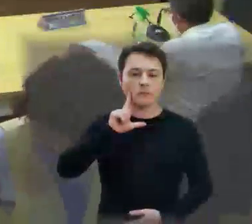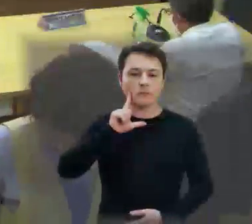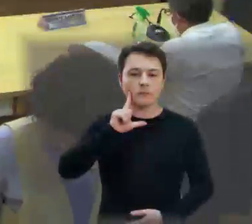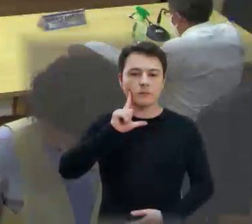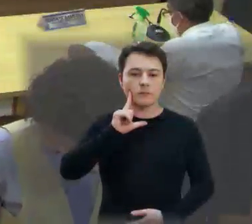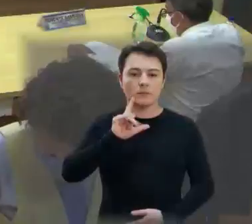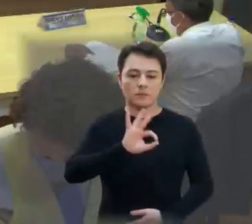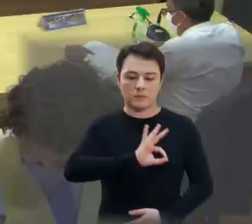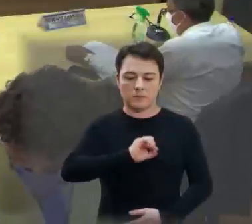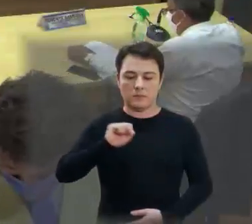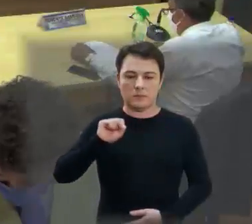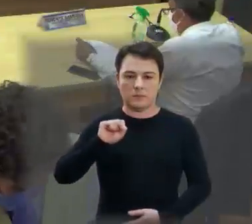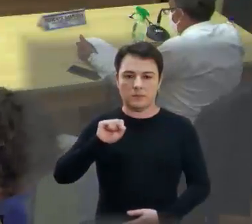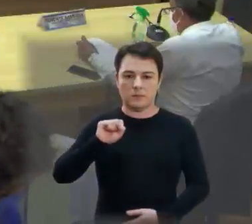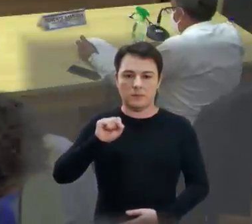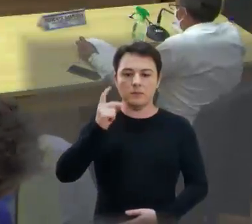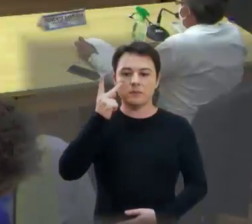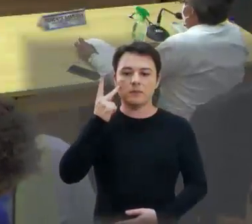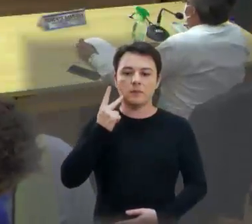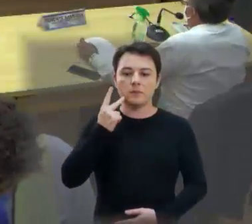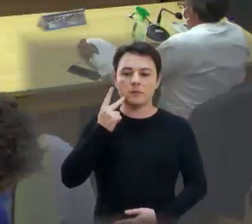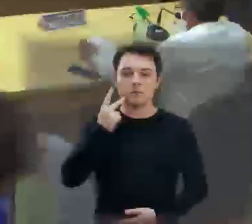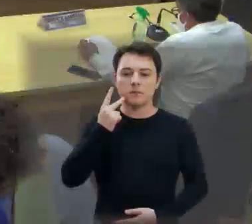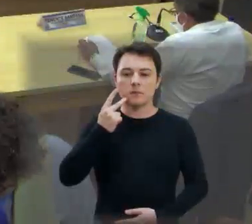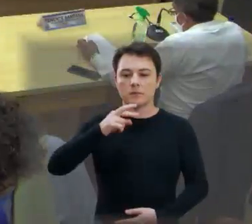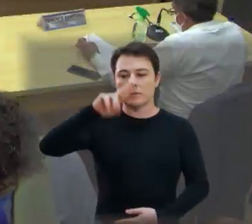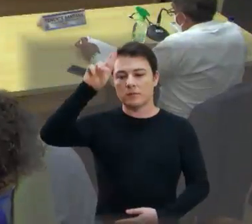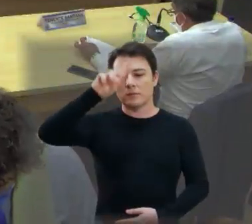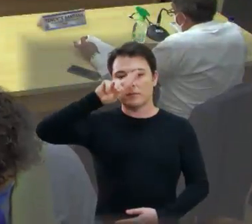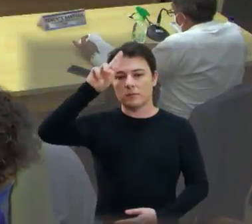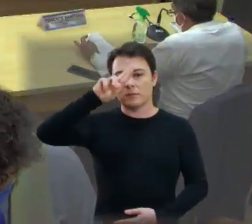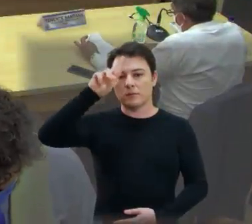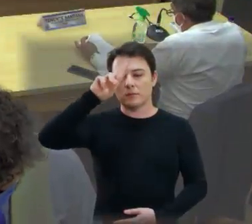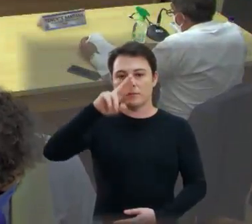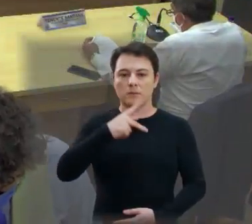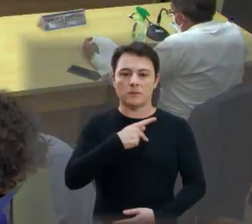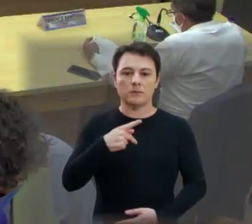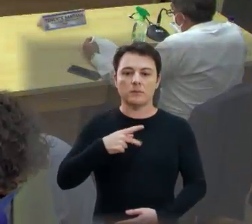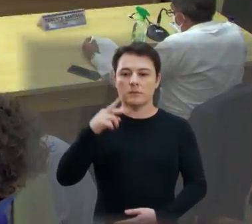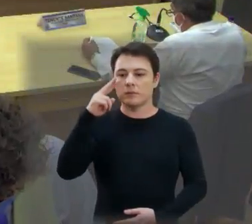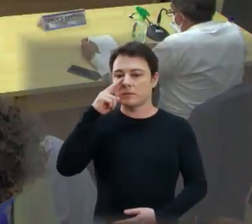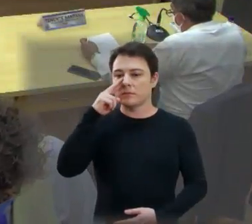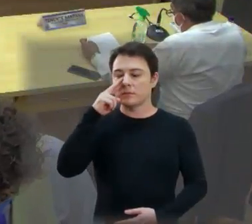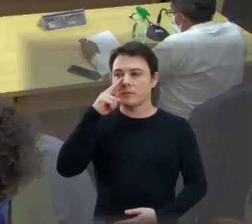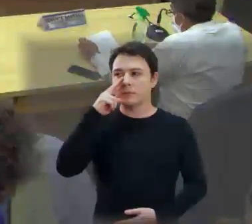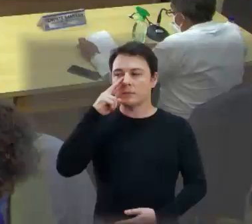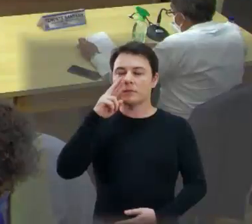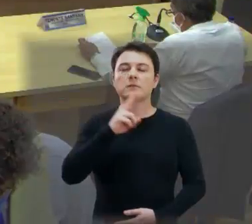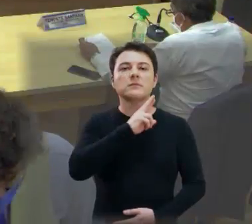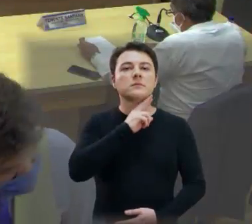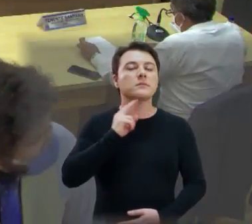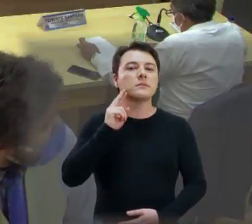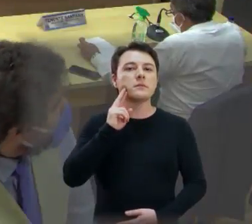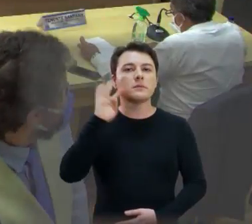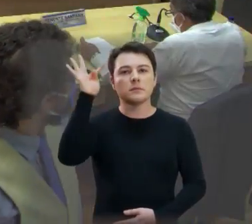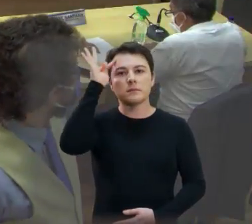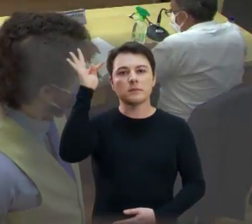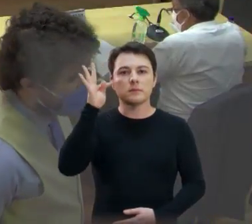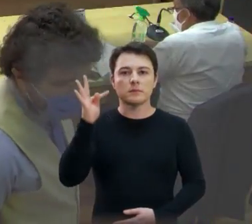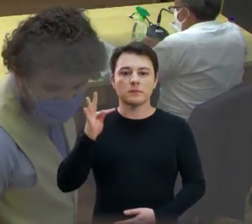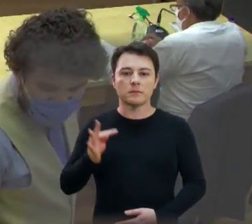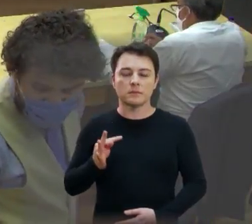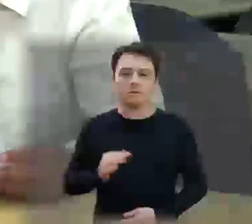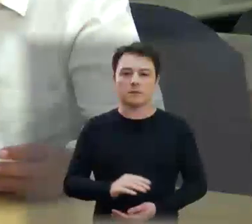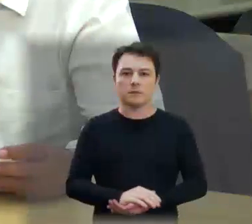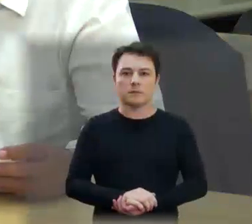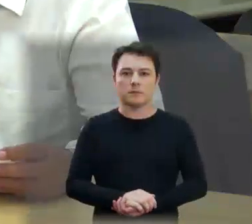Presente. Tenente Santana. Presente. Paulo Landim. Presente. Rafael De Angeli. Presente. Pastor Raimundo Bezerra. Presente. Roger Mendes. Presente. Tainara Faria.